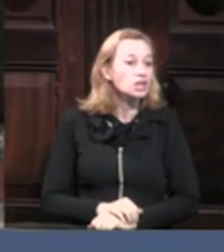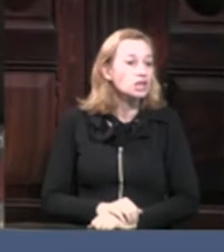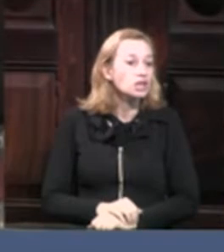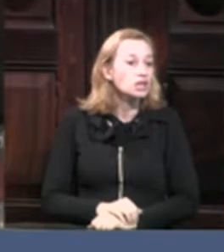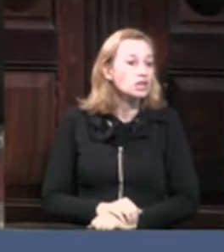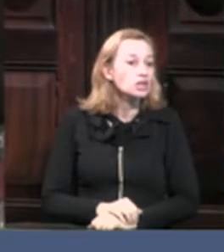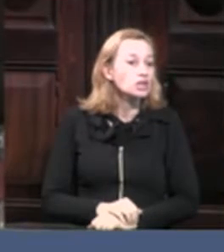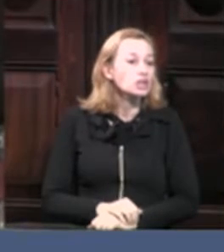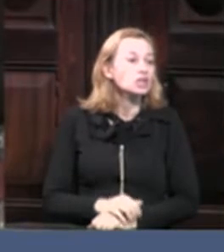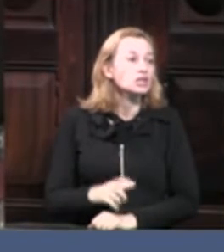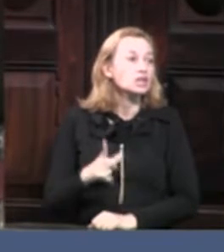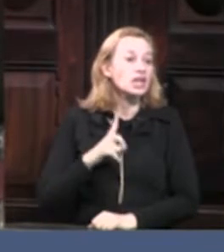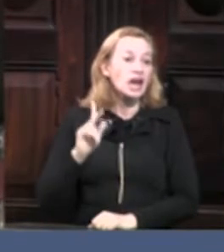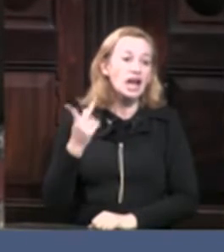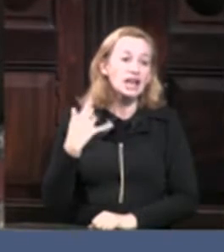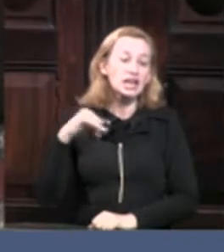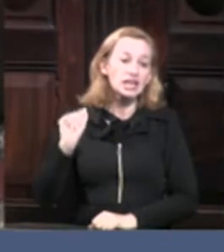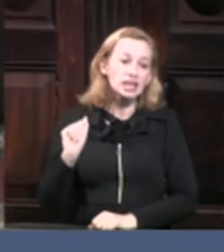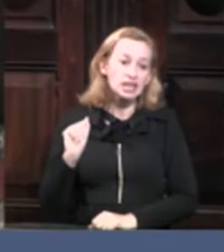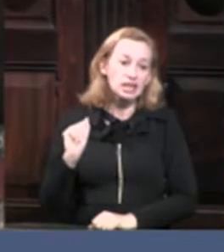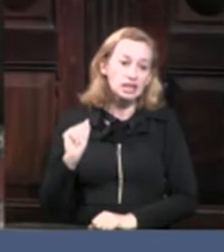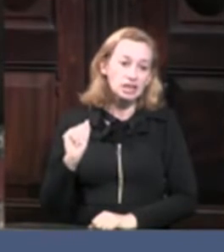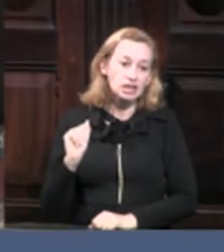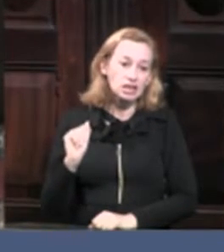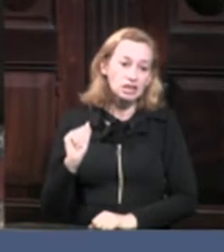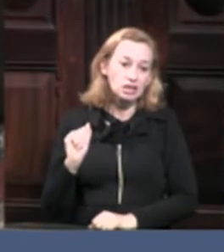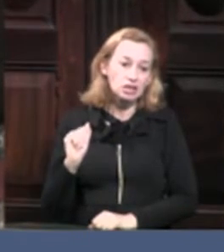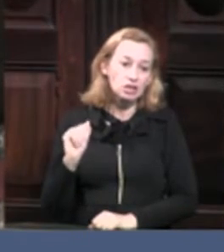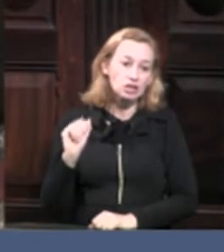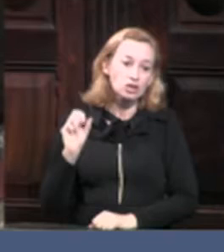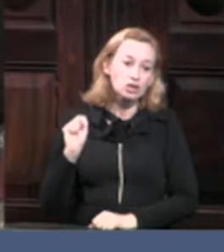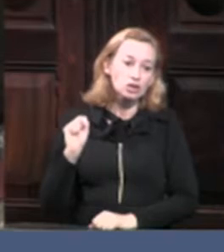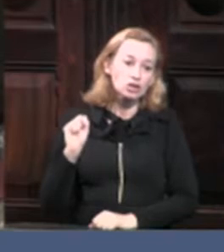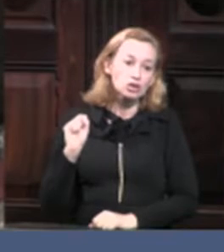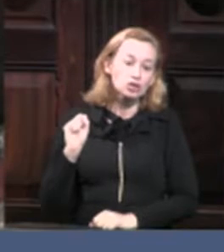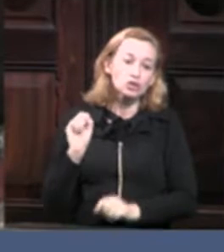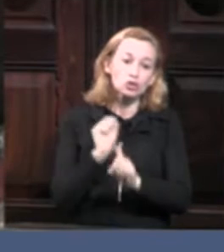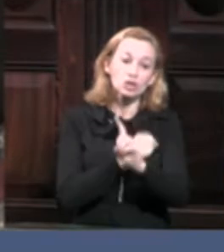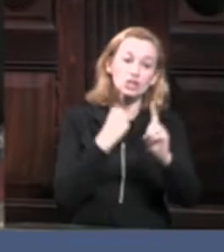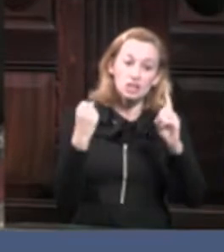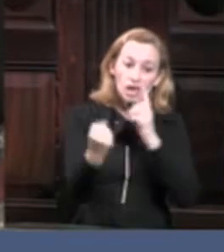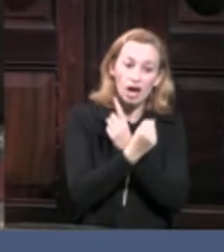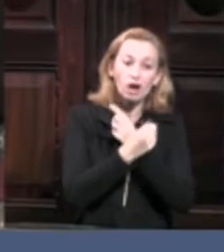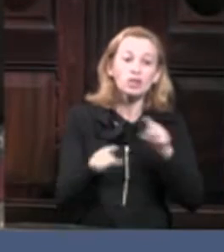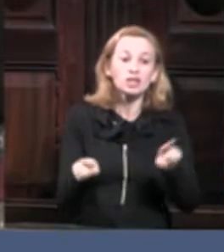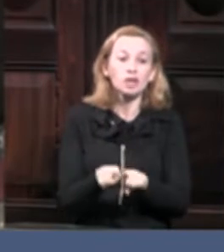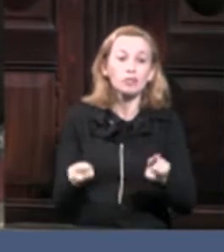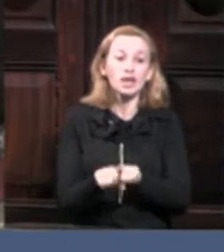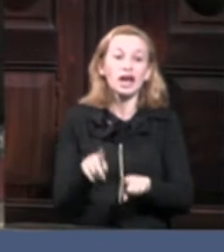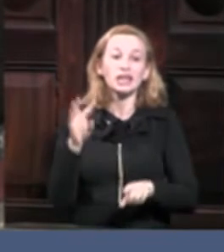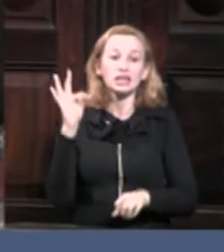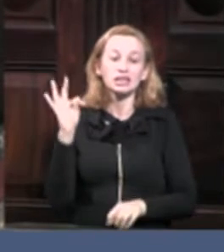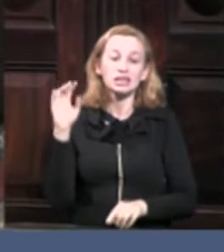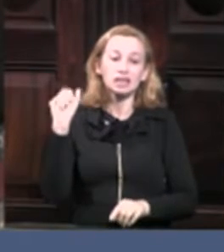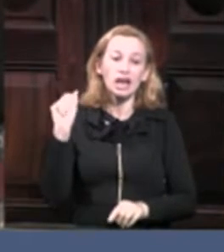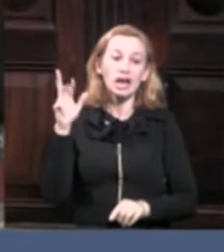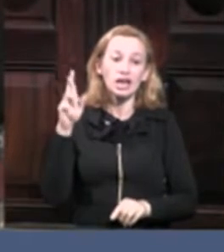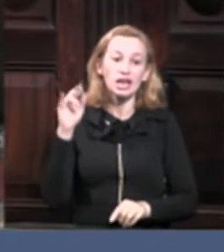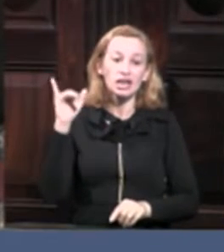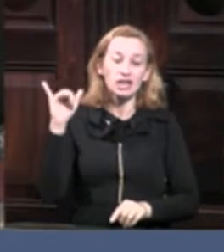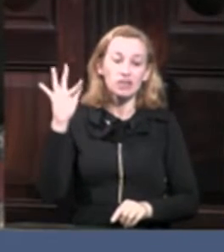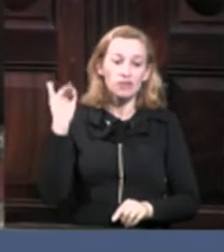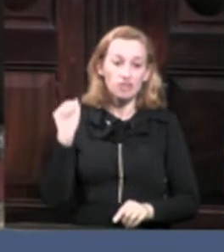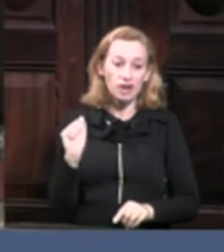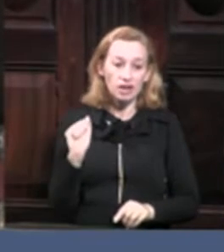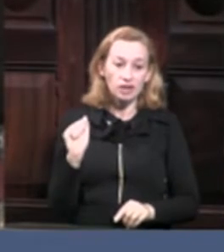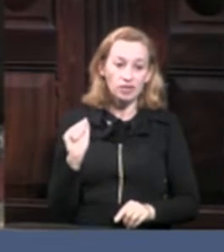a linha social e existe a tarifa social, que é essa coisa. A tarifa de barcas hoje é R$